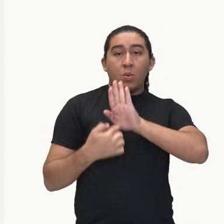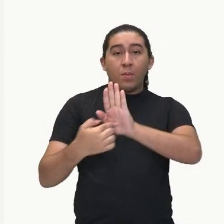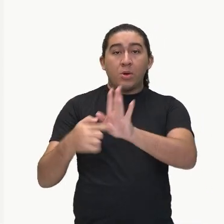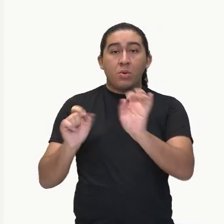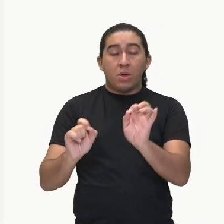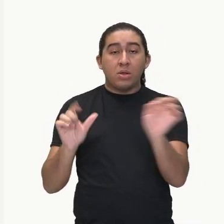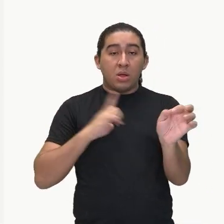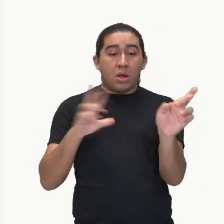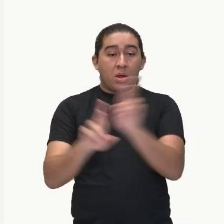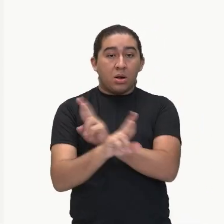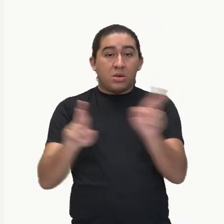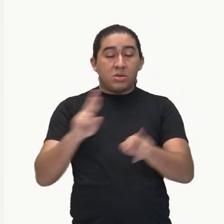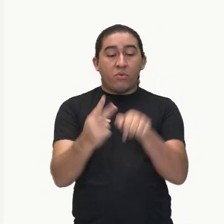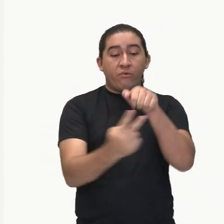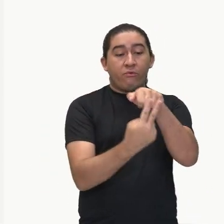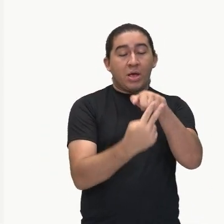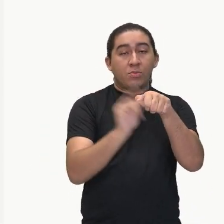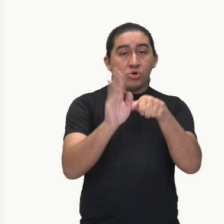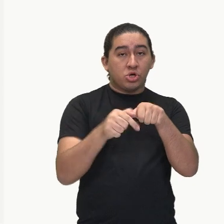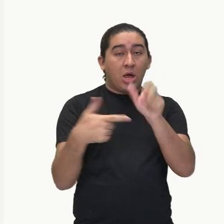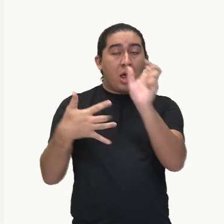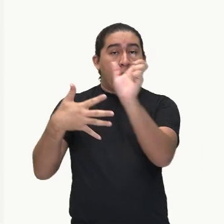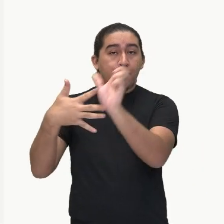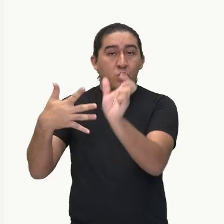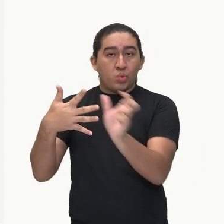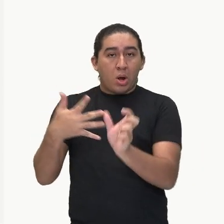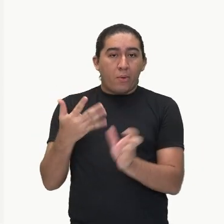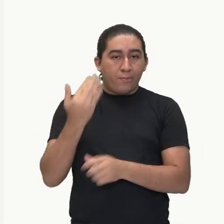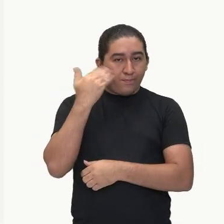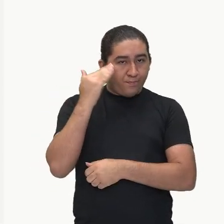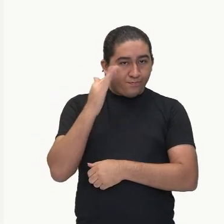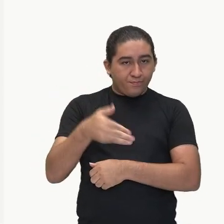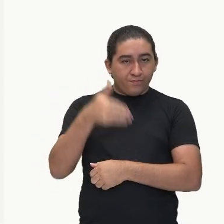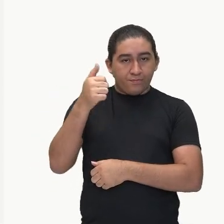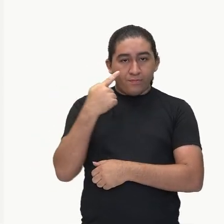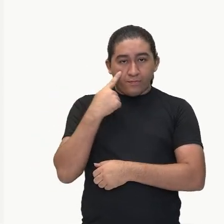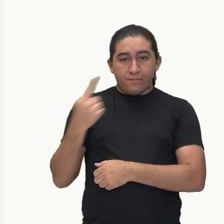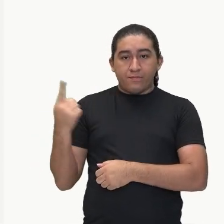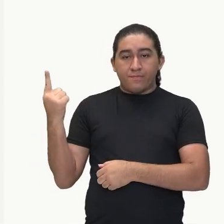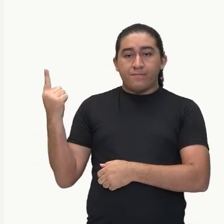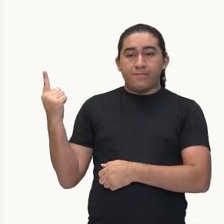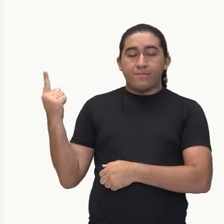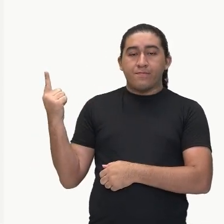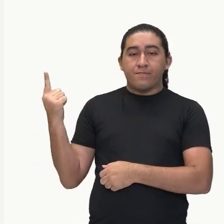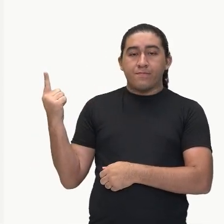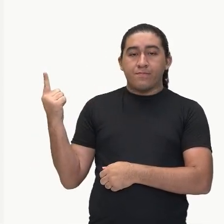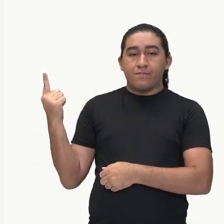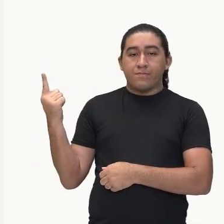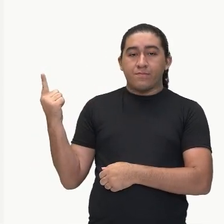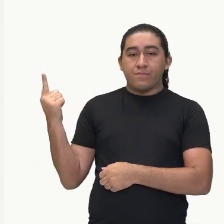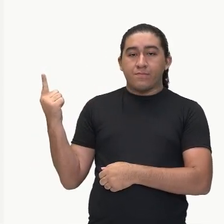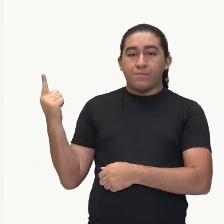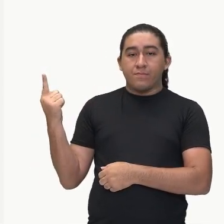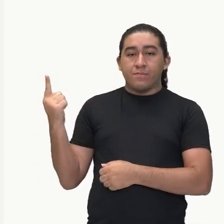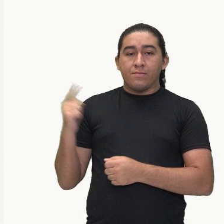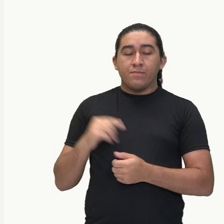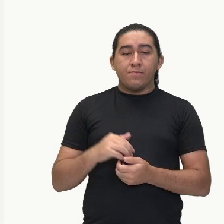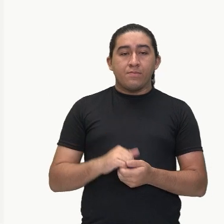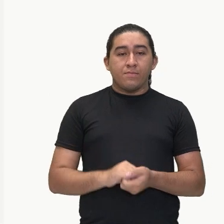vai para o plural. Vamos entender melhor aí. Mais de uma professora se